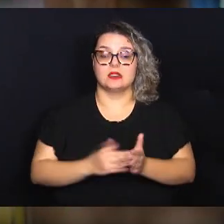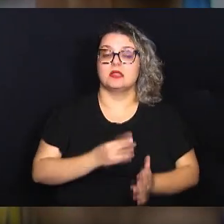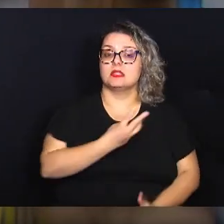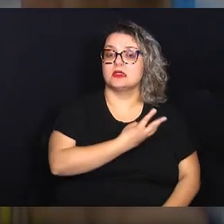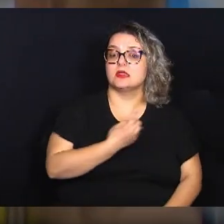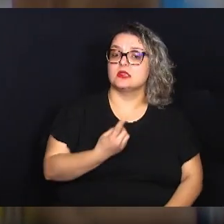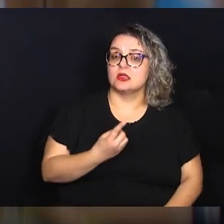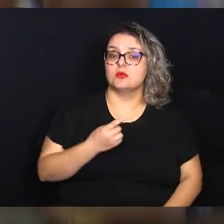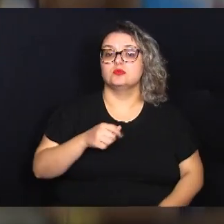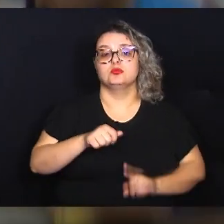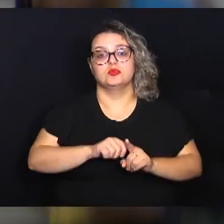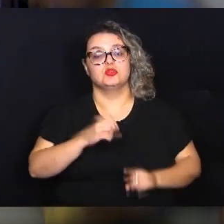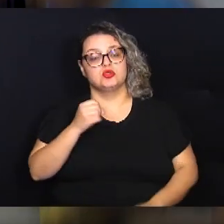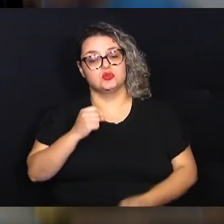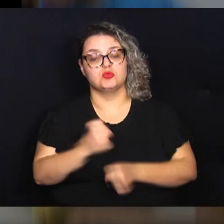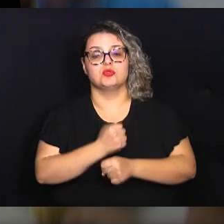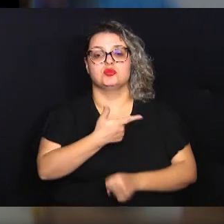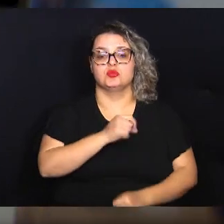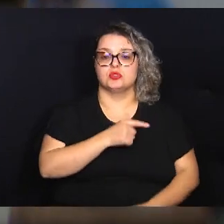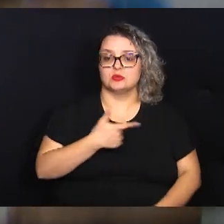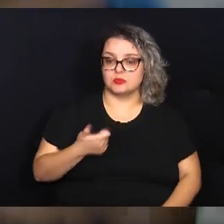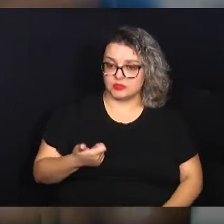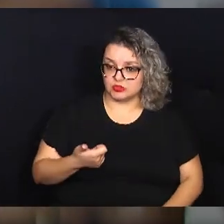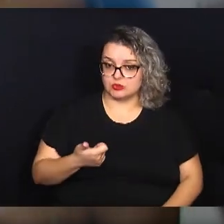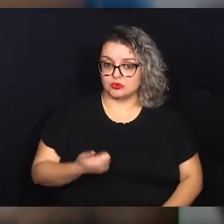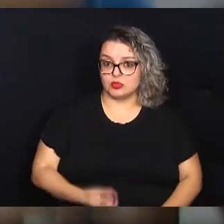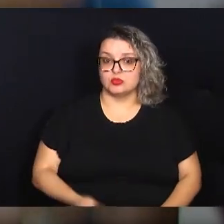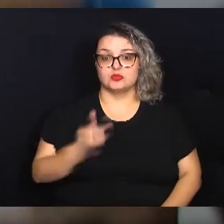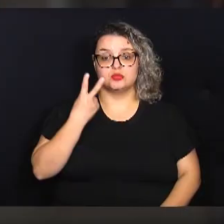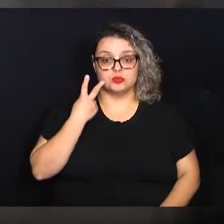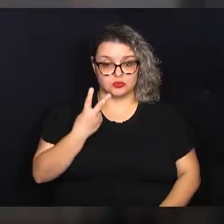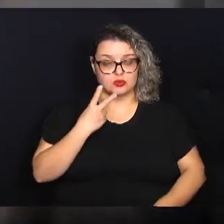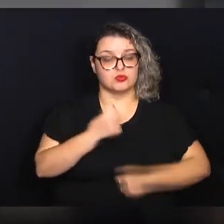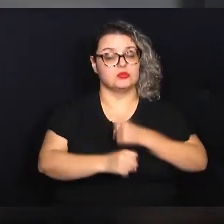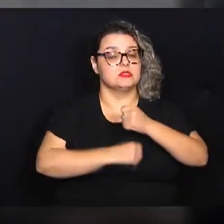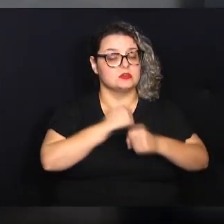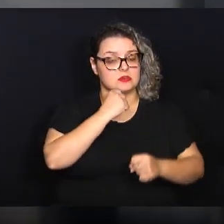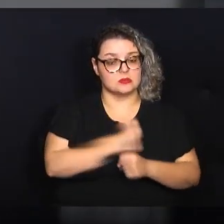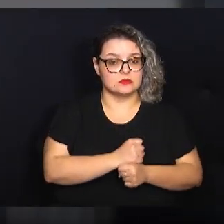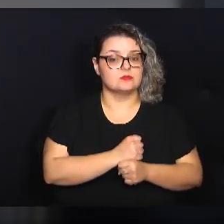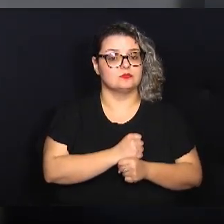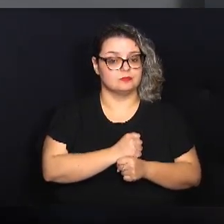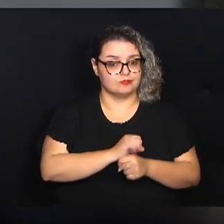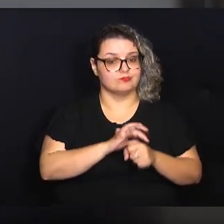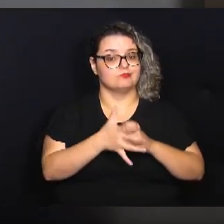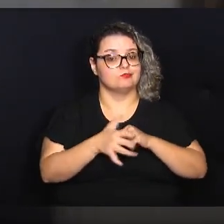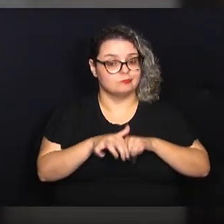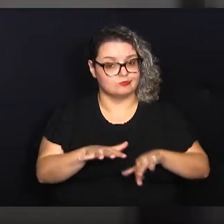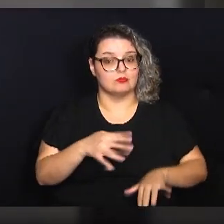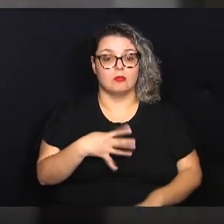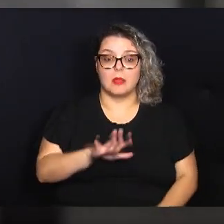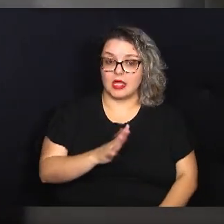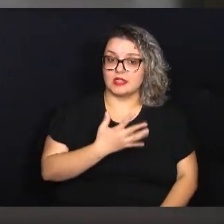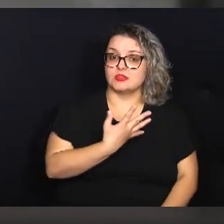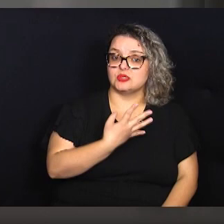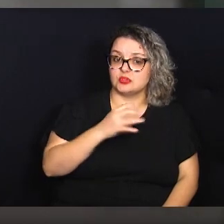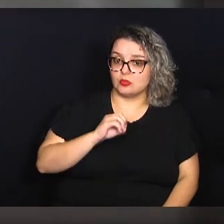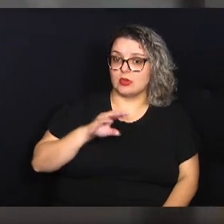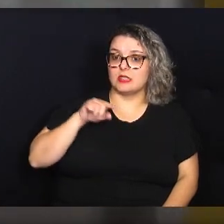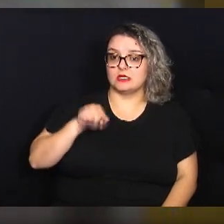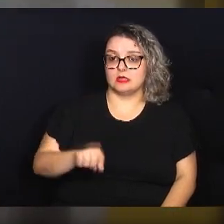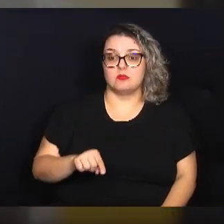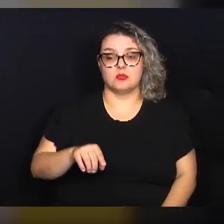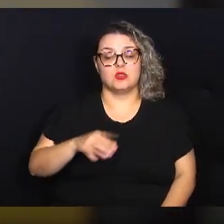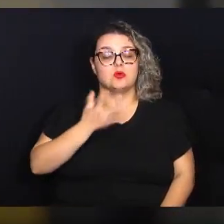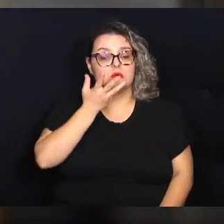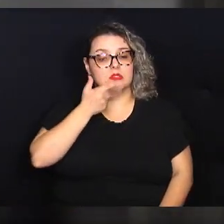a 31 de outubro de 2021. Nos 2 primeiros anos da pandemia, mais de 40 mil